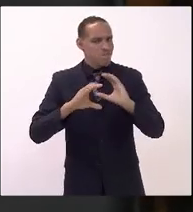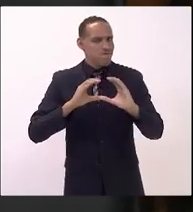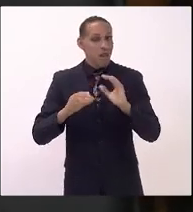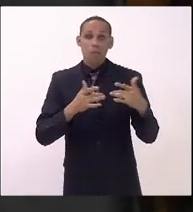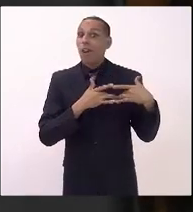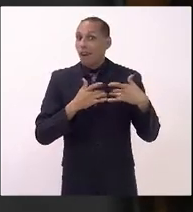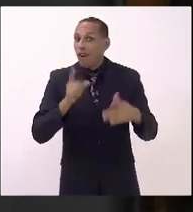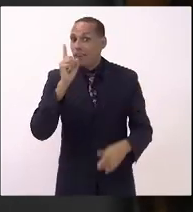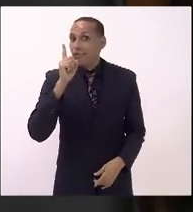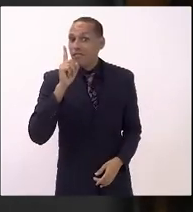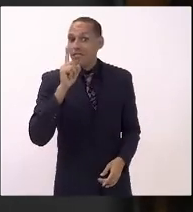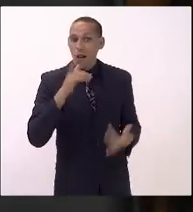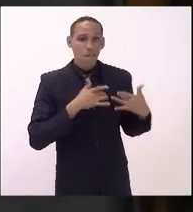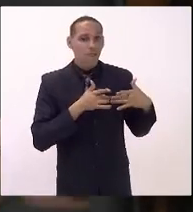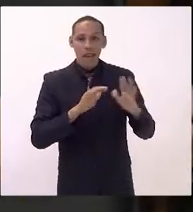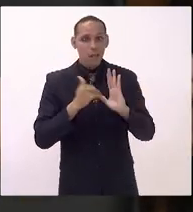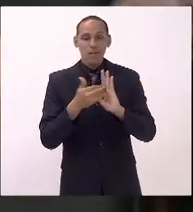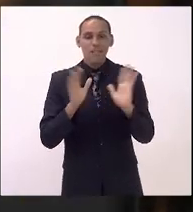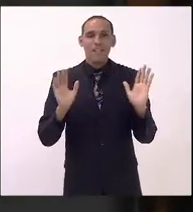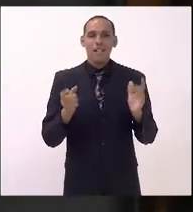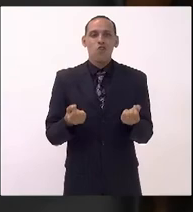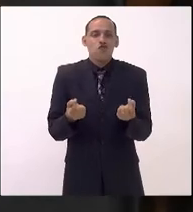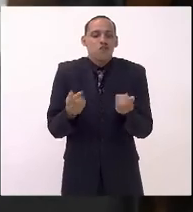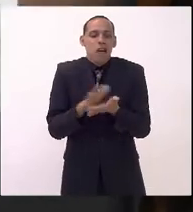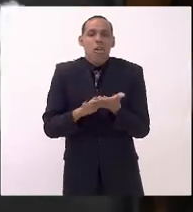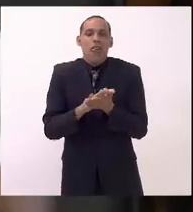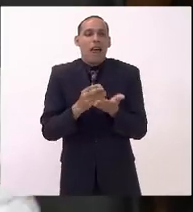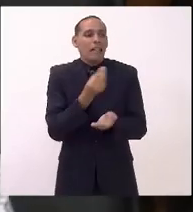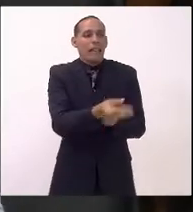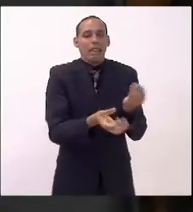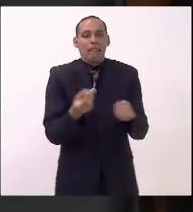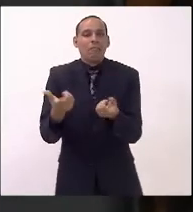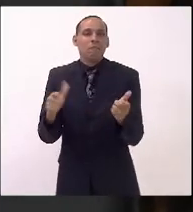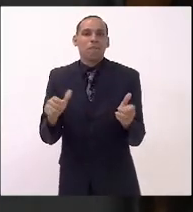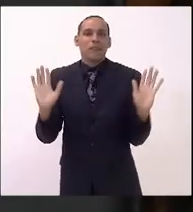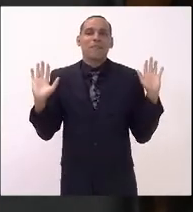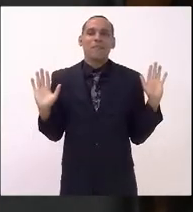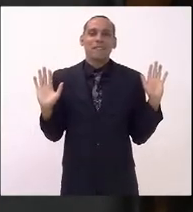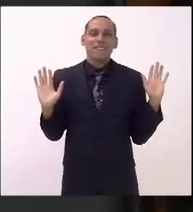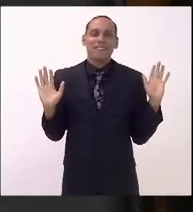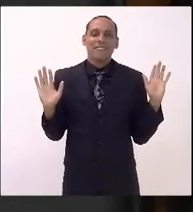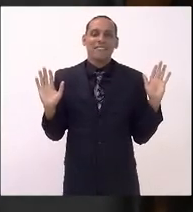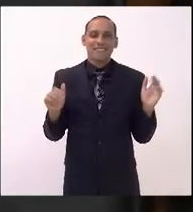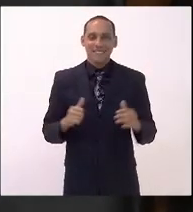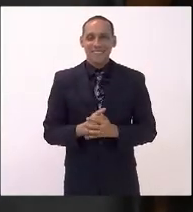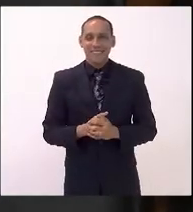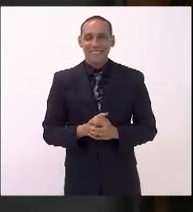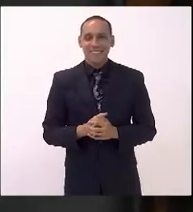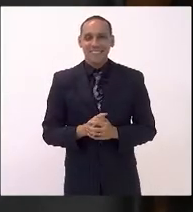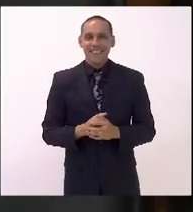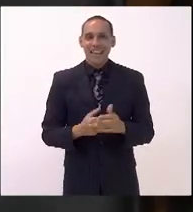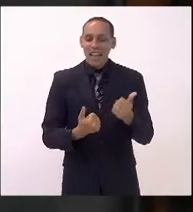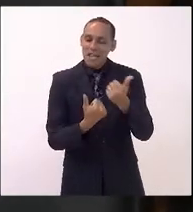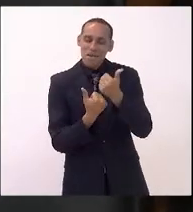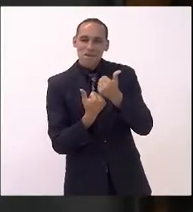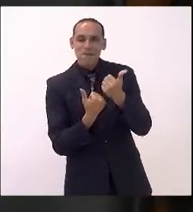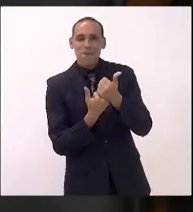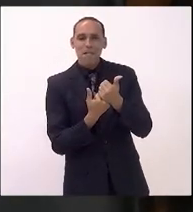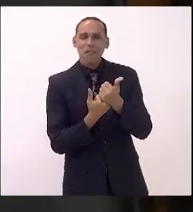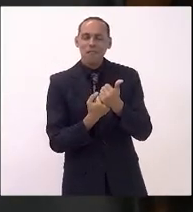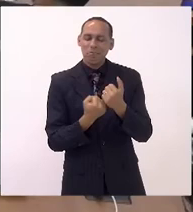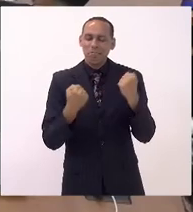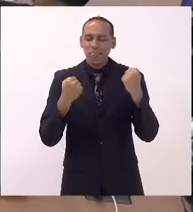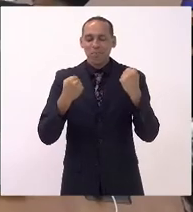Voluntária, engraçado que o negócio é tudo voluntário, não gasto um dinheiro, não tenho um dinheiro para dar para a turma, né? Que tem dado uma força aí muito